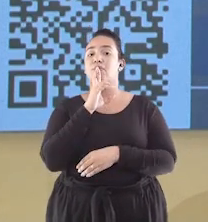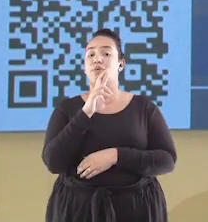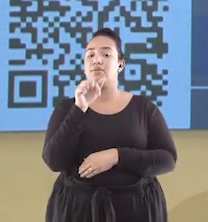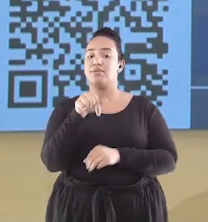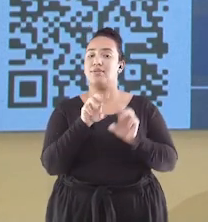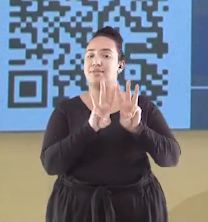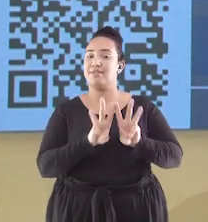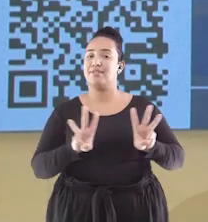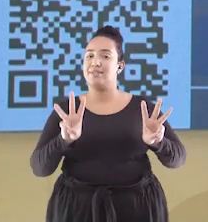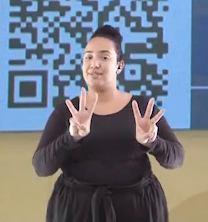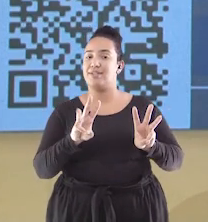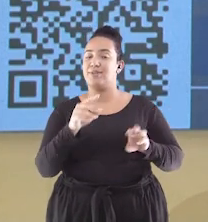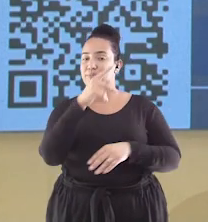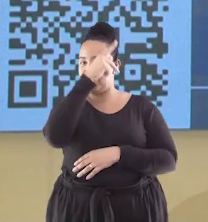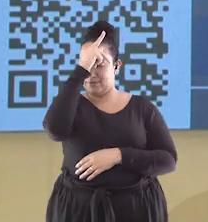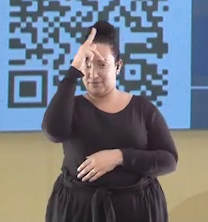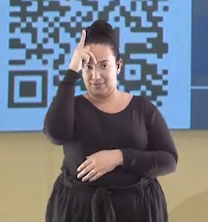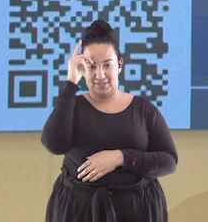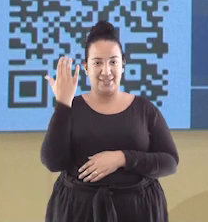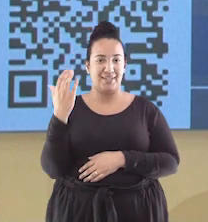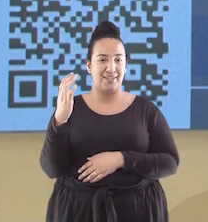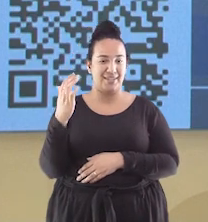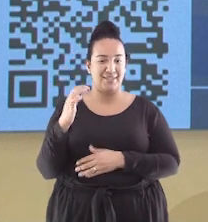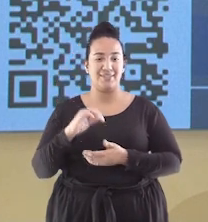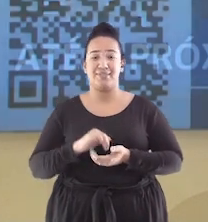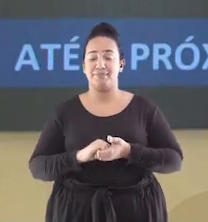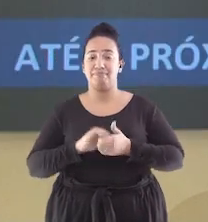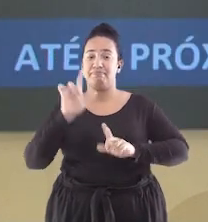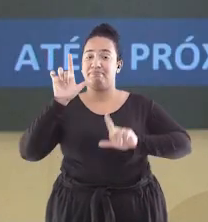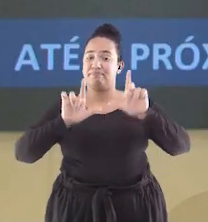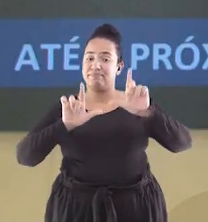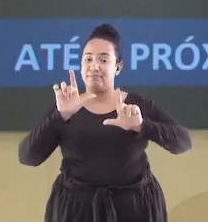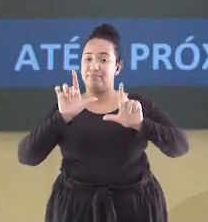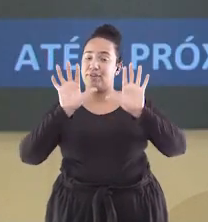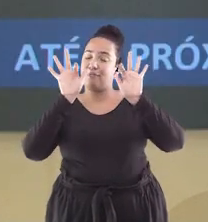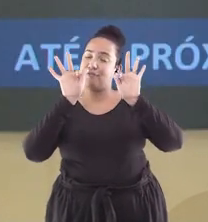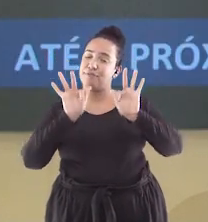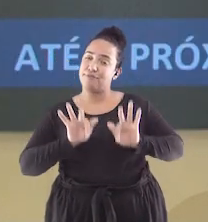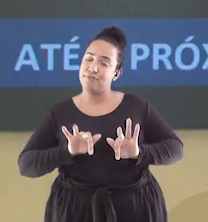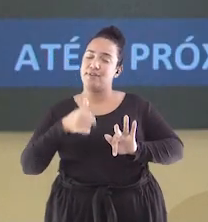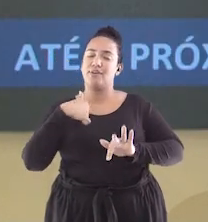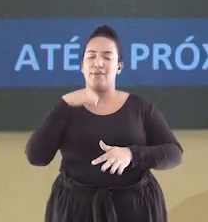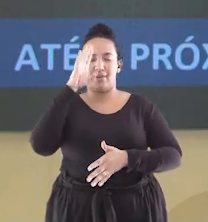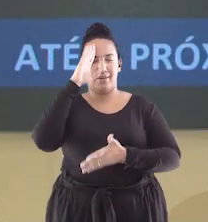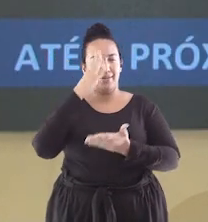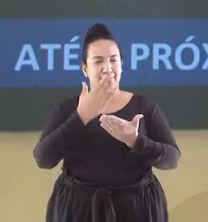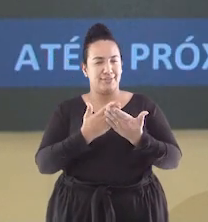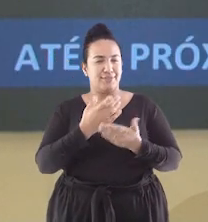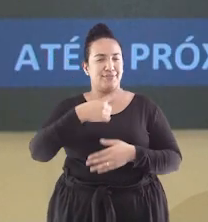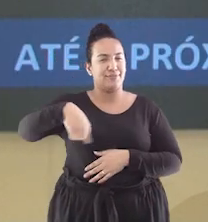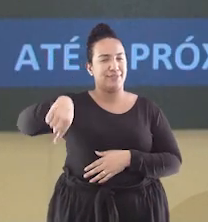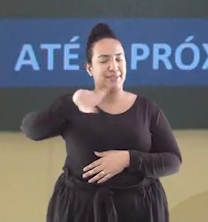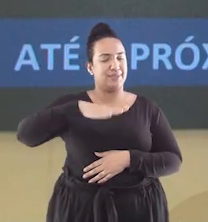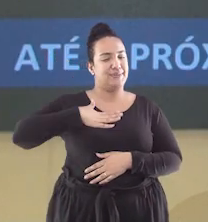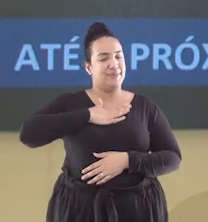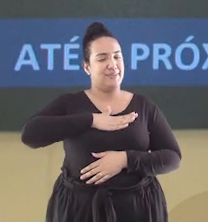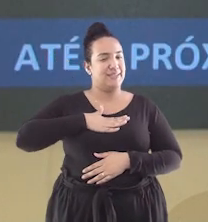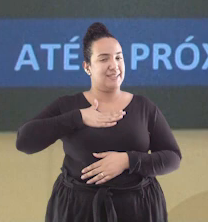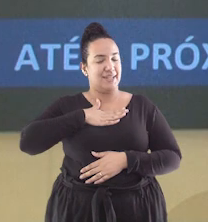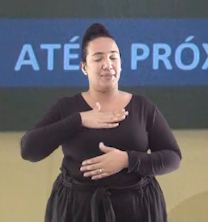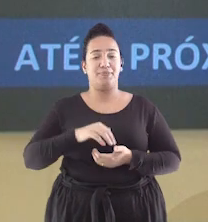da Prefeitura de Cariacica. O Tudo TV está chegando ao fim e eu creio que nos divertimos muito no programa de